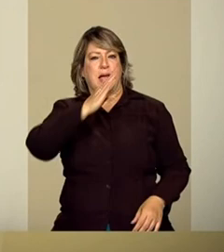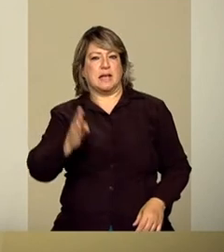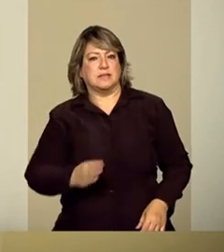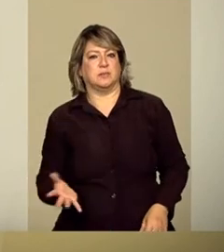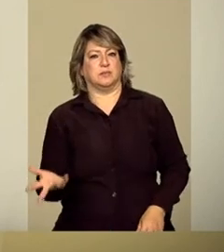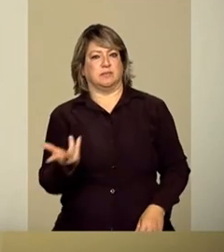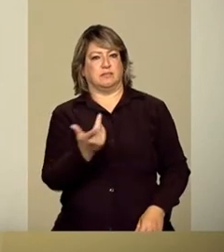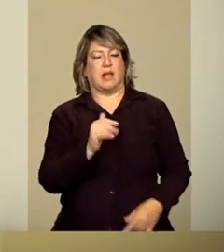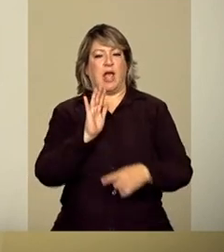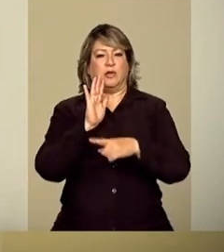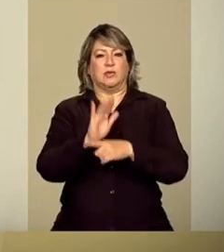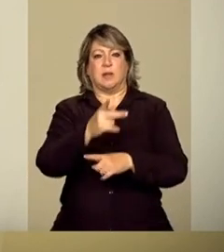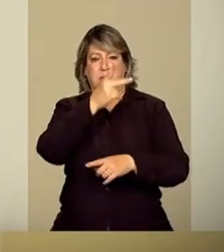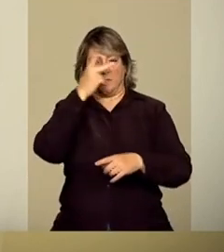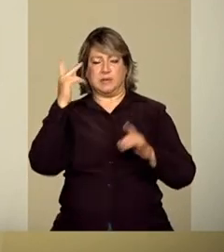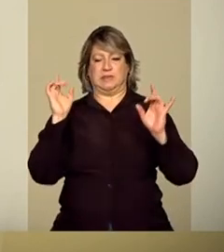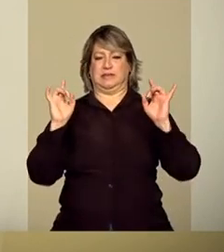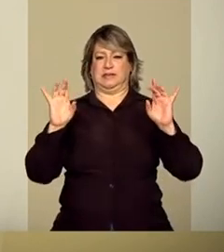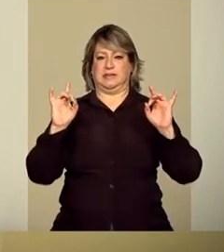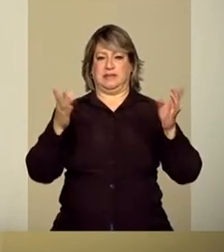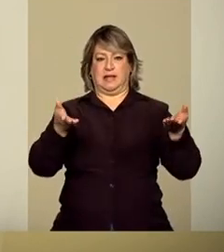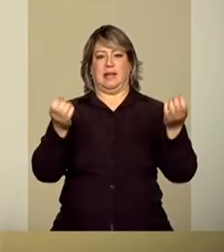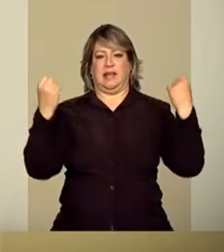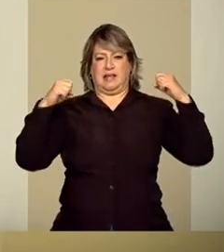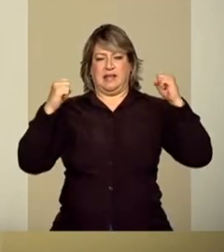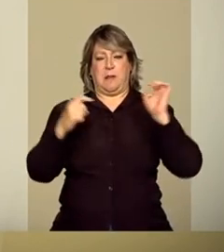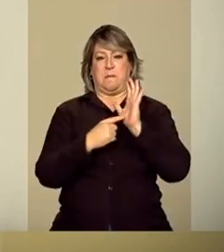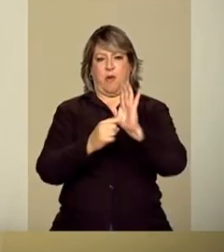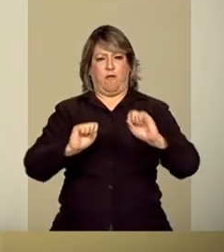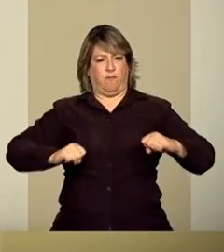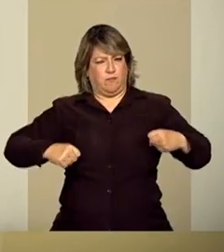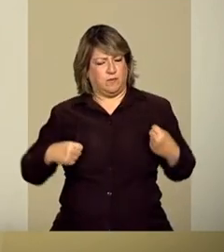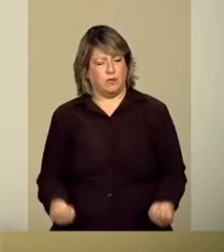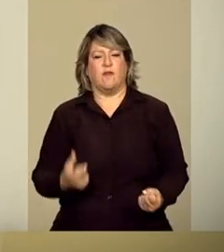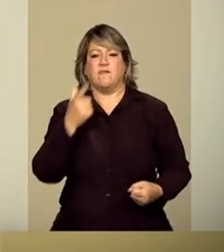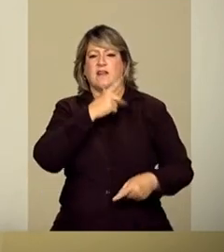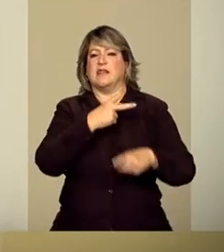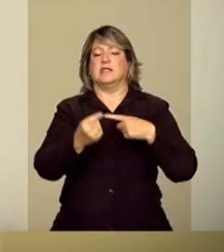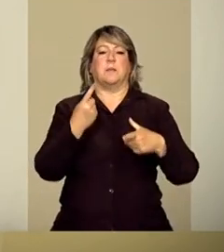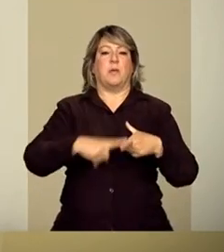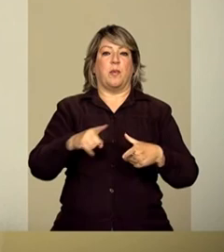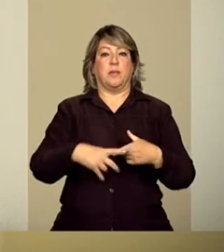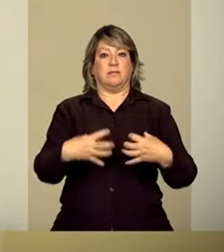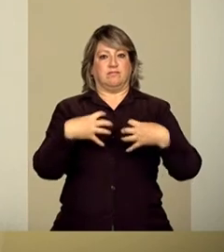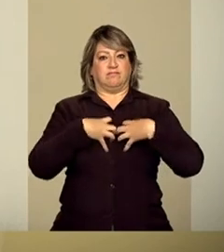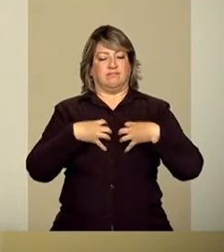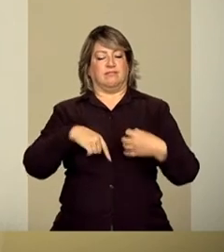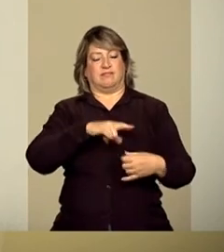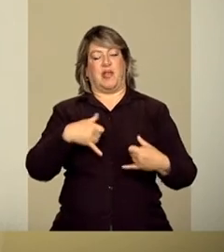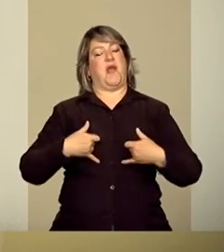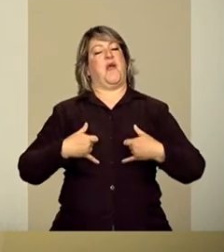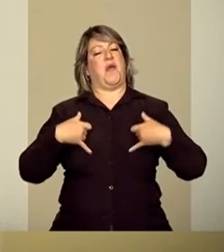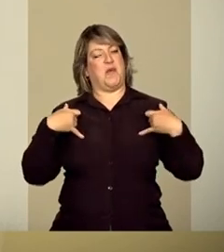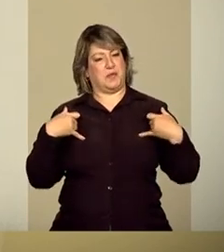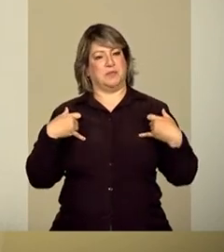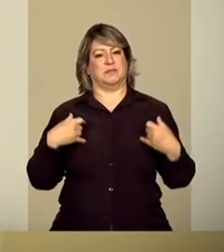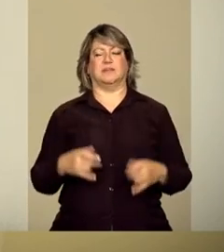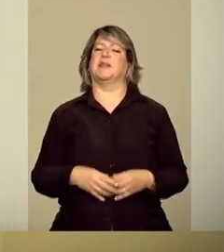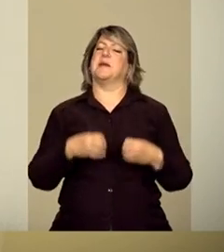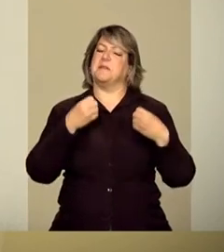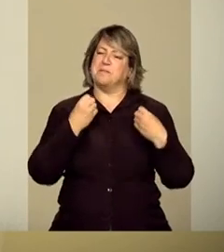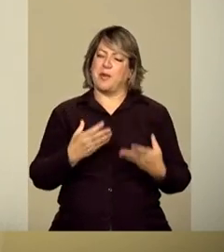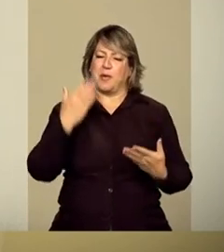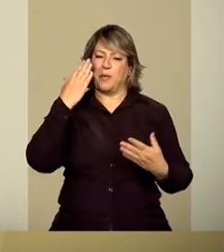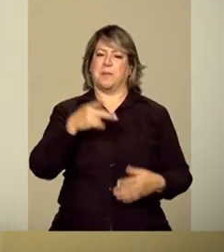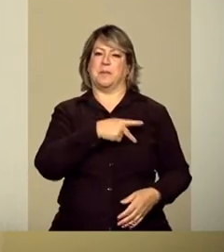que forma atletas de excelência, exemplos de garra, esforço e superação que enchem nós todos de orgulho. Muito bom,